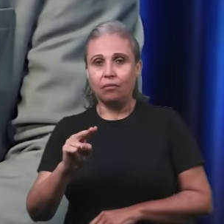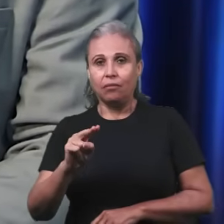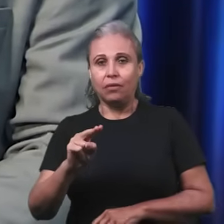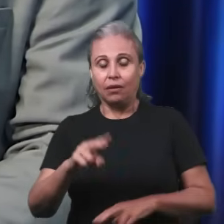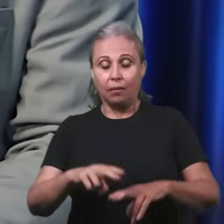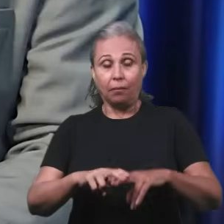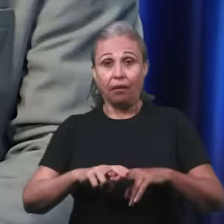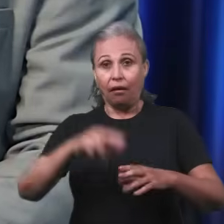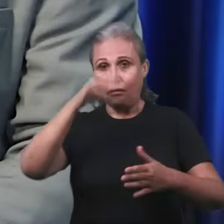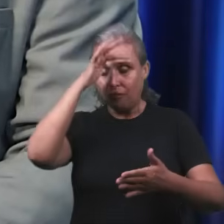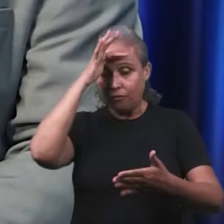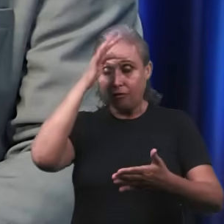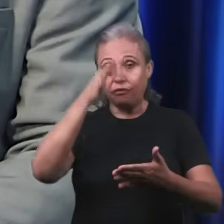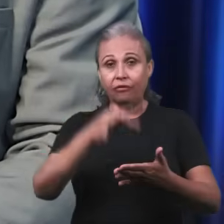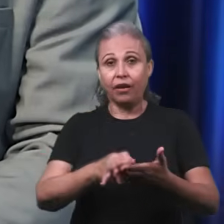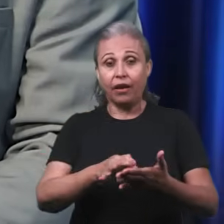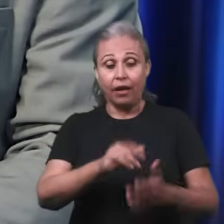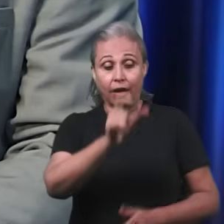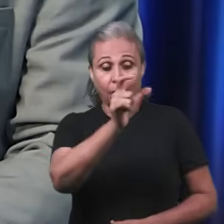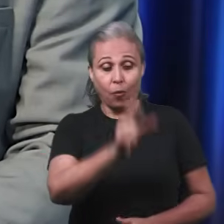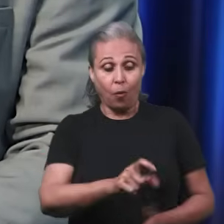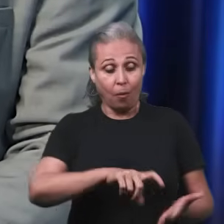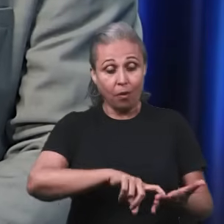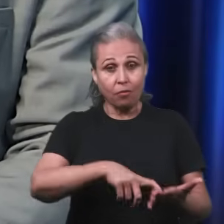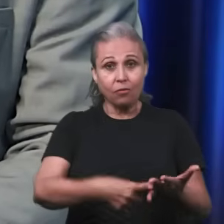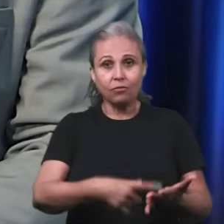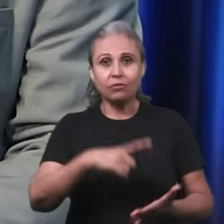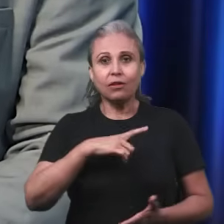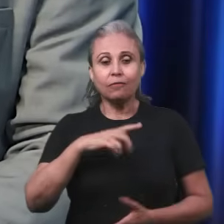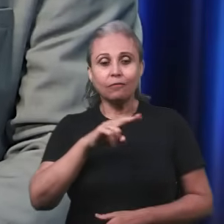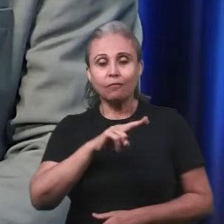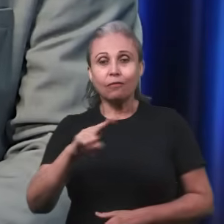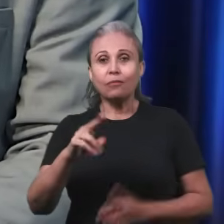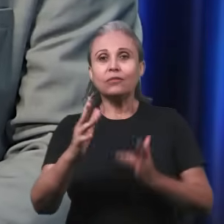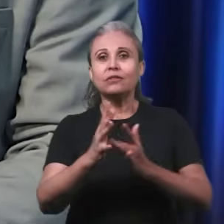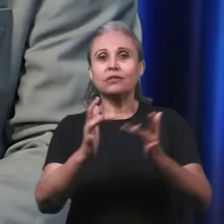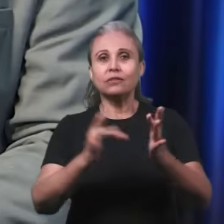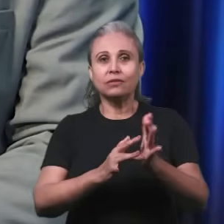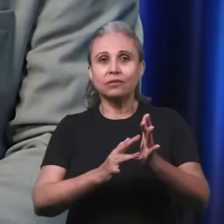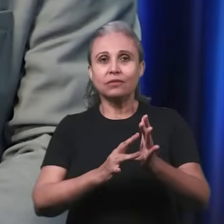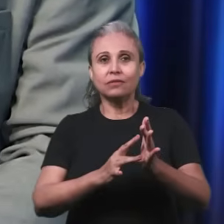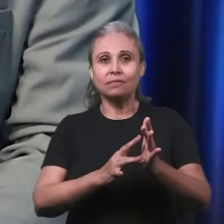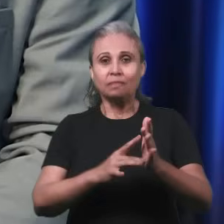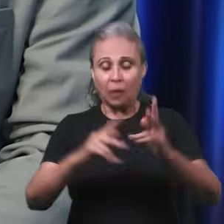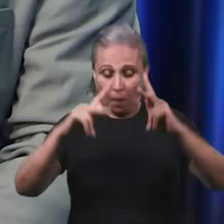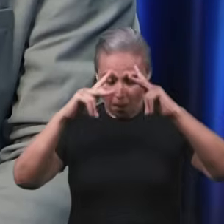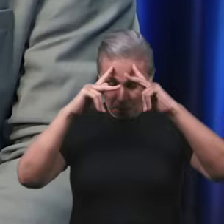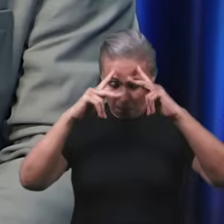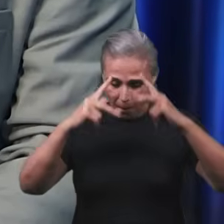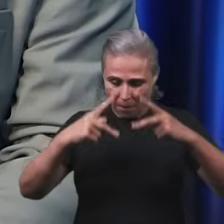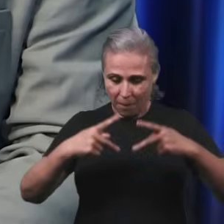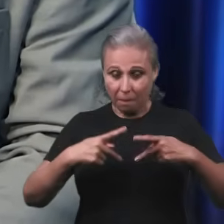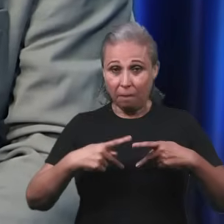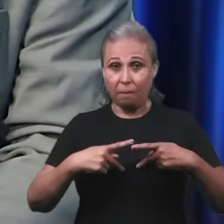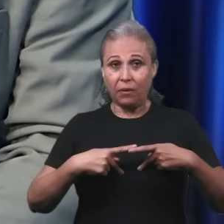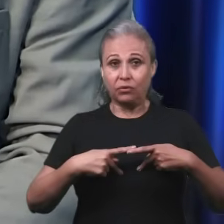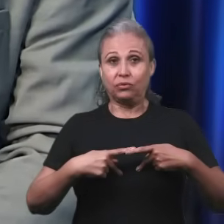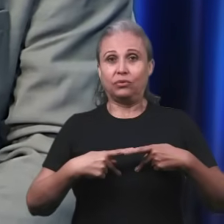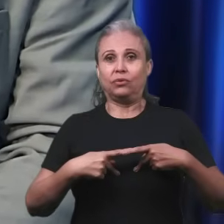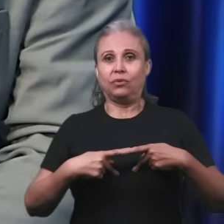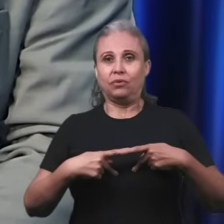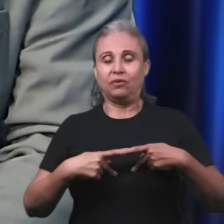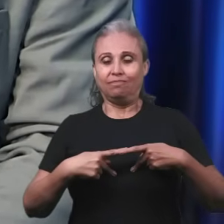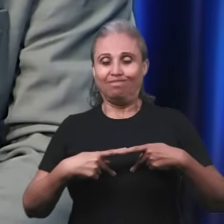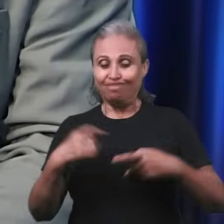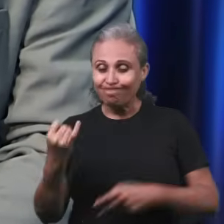fé que o coxo teve no nome de Jesus. Então, o homem aqui, é muito importante a gente entender isso, que o